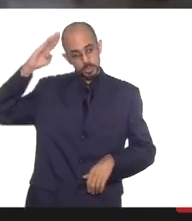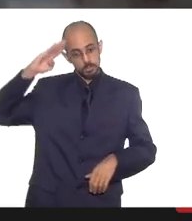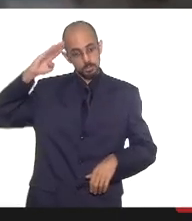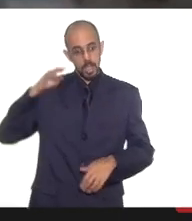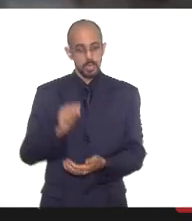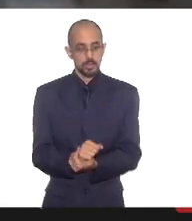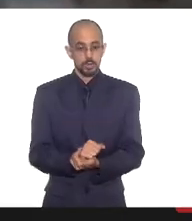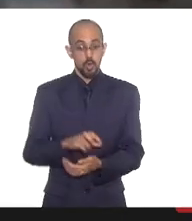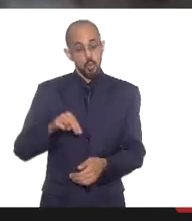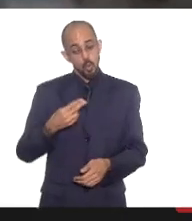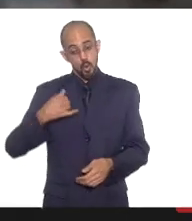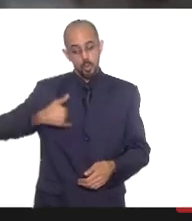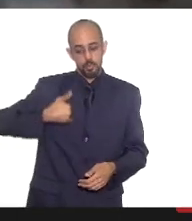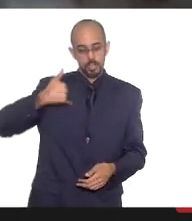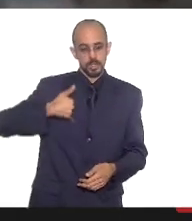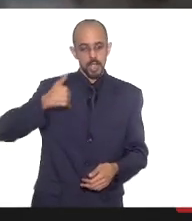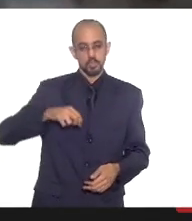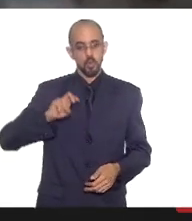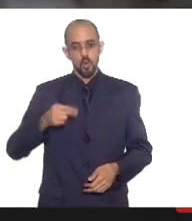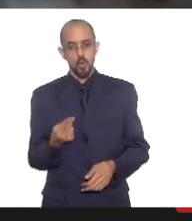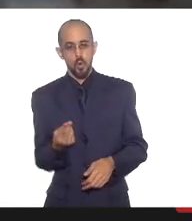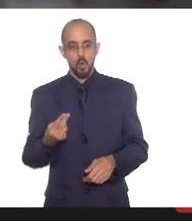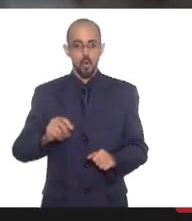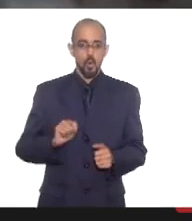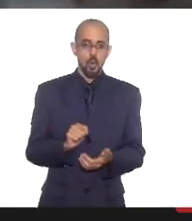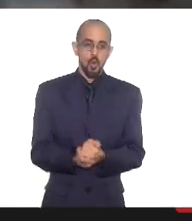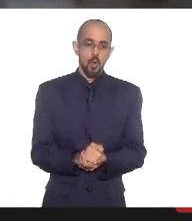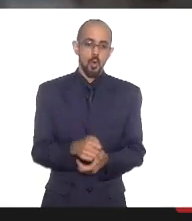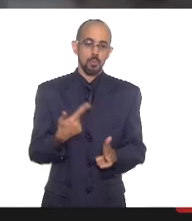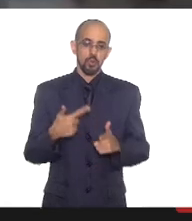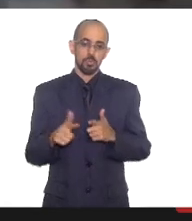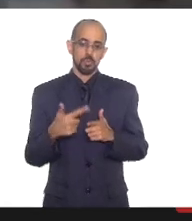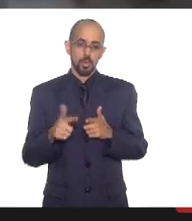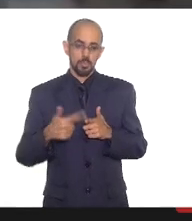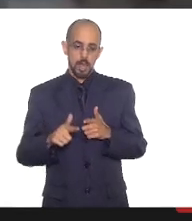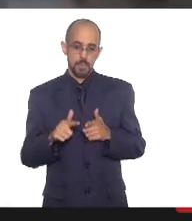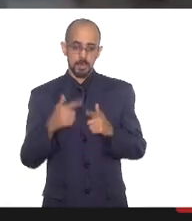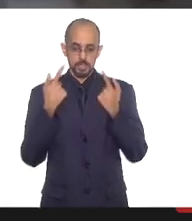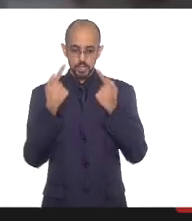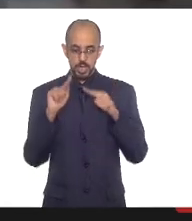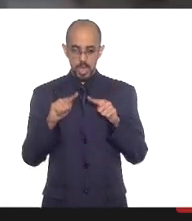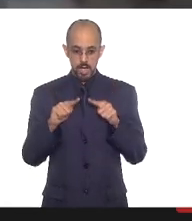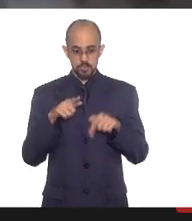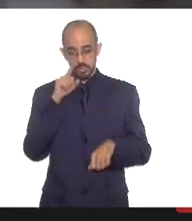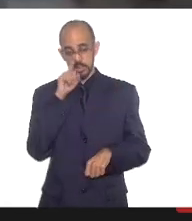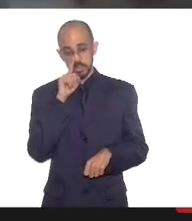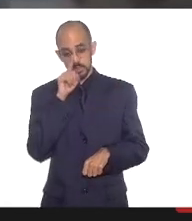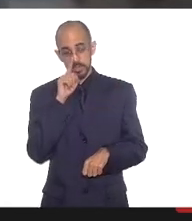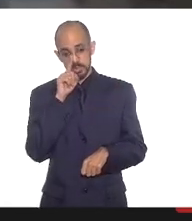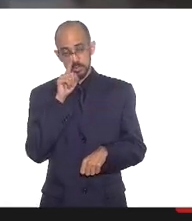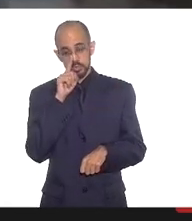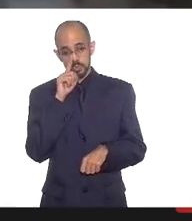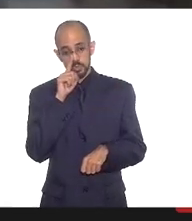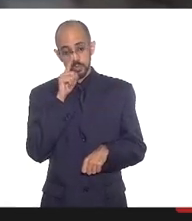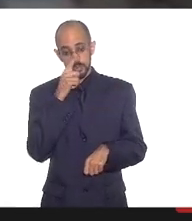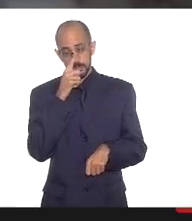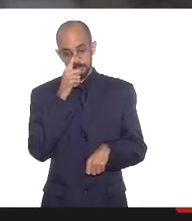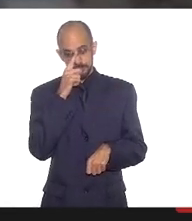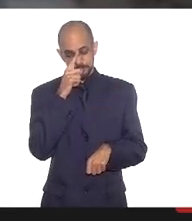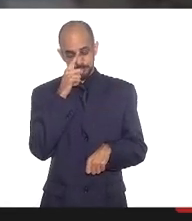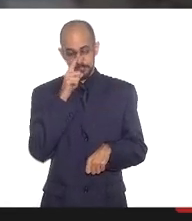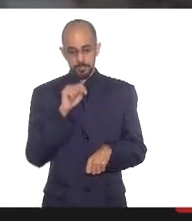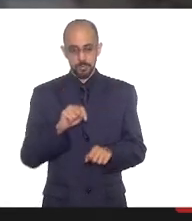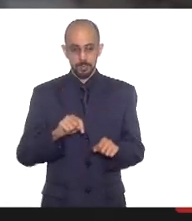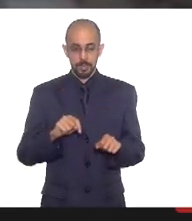passa para outra presença de algum fator de agravamento ou o de risco é é que o primeiro para estabelecer